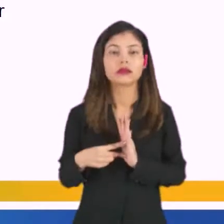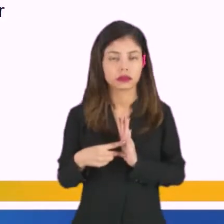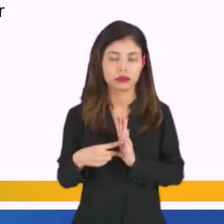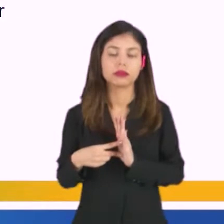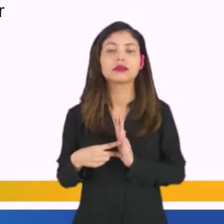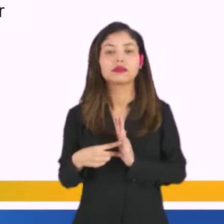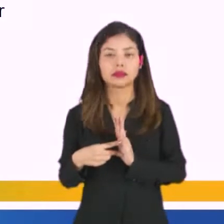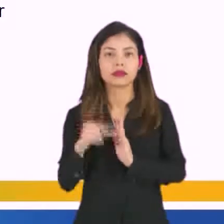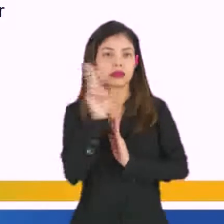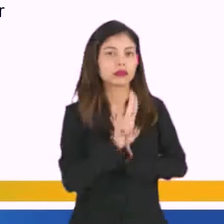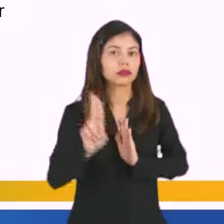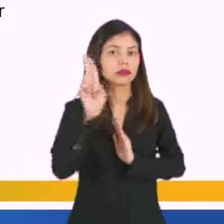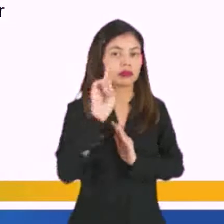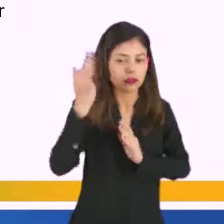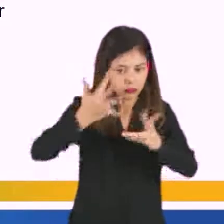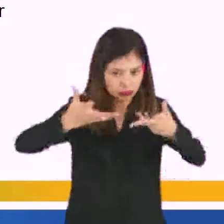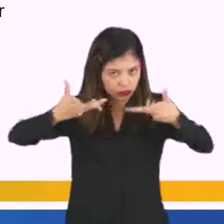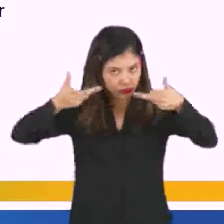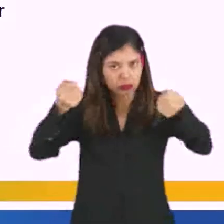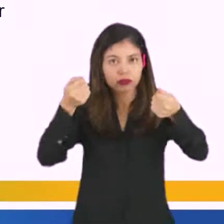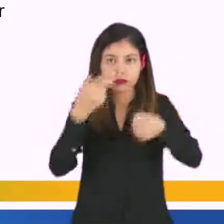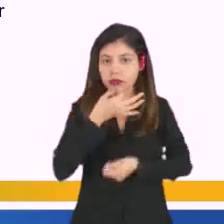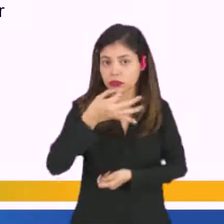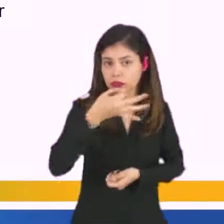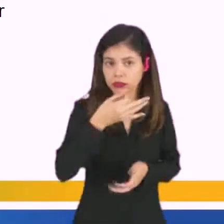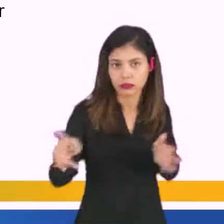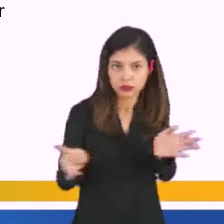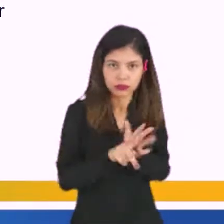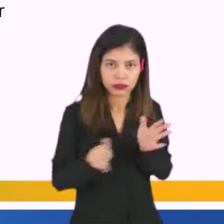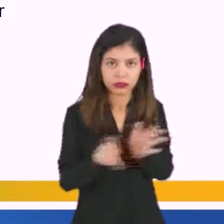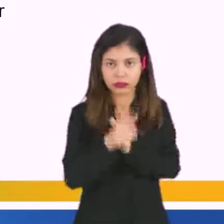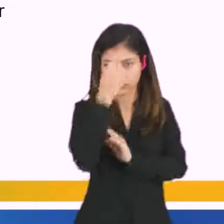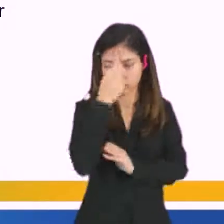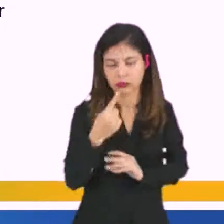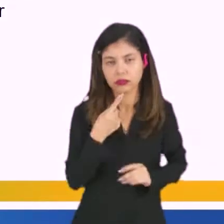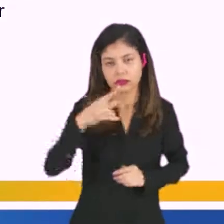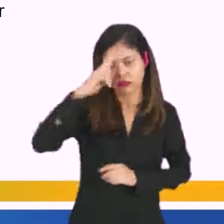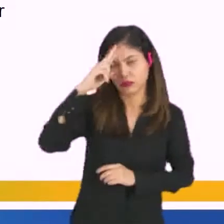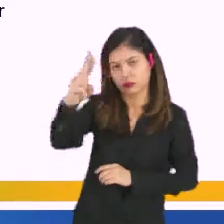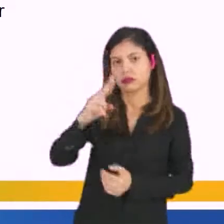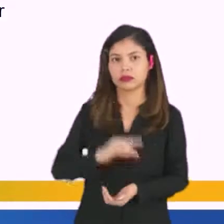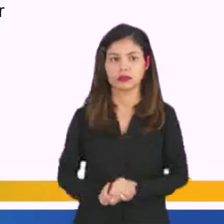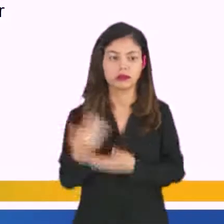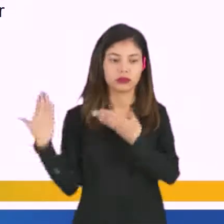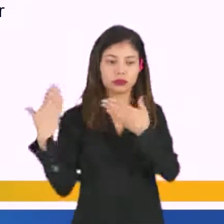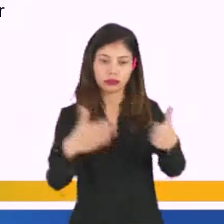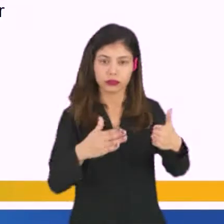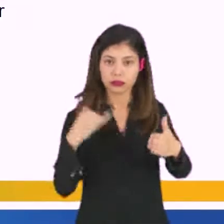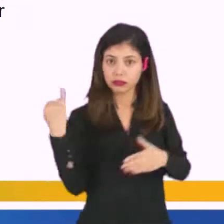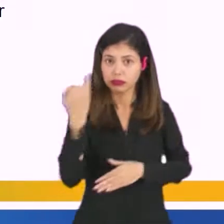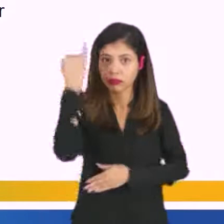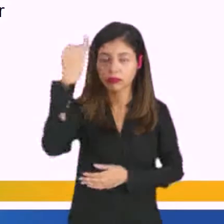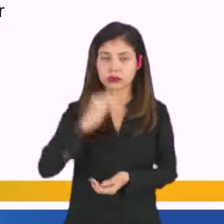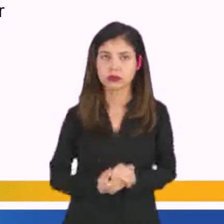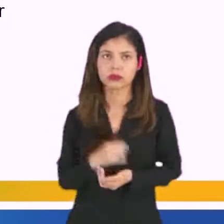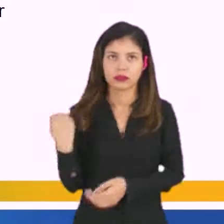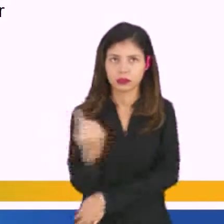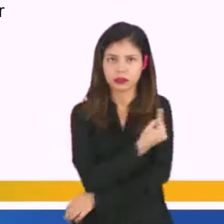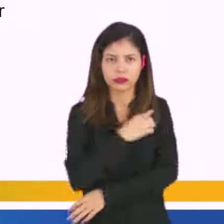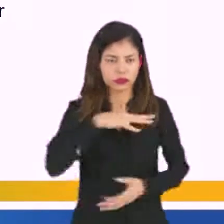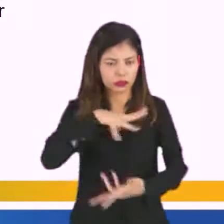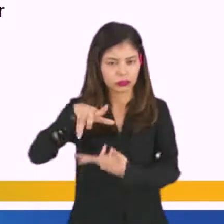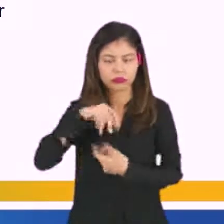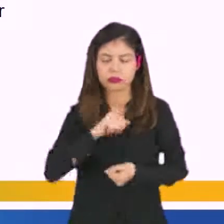que usamos os hábitos e opiniões de figuras de autoridade, especificando na nossa vida ou no mundo